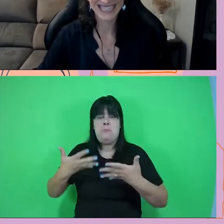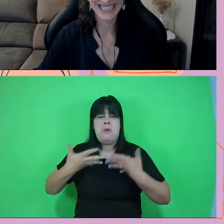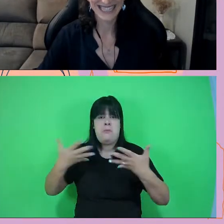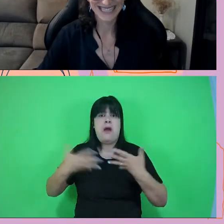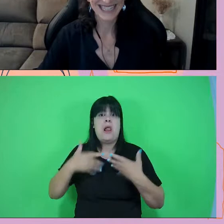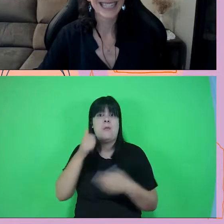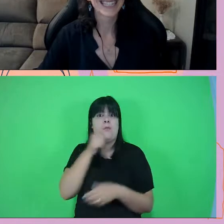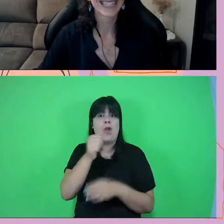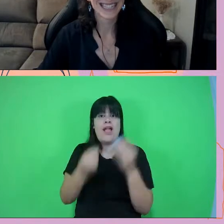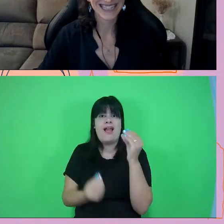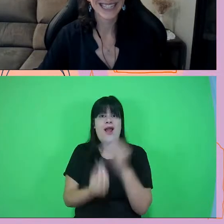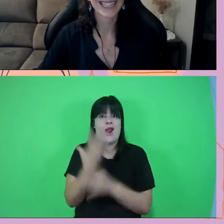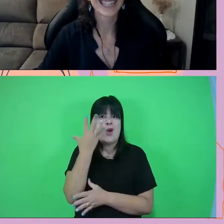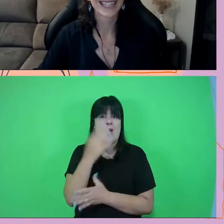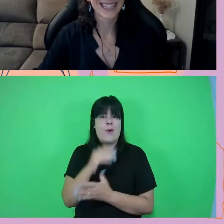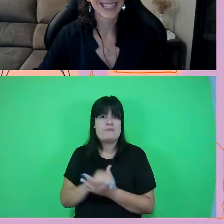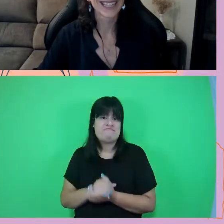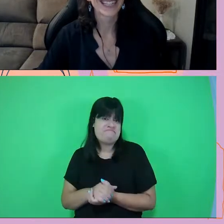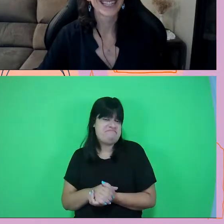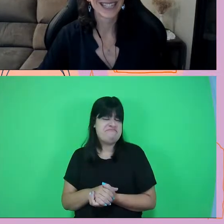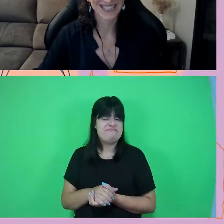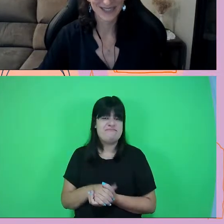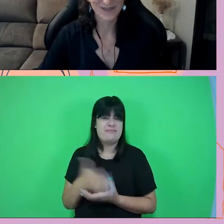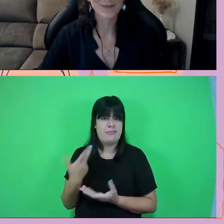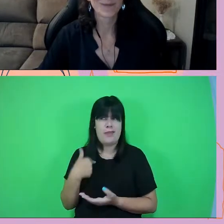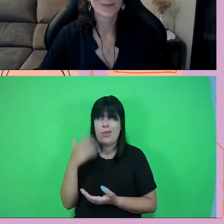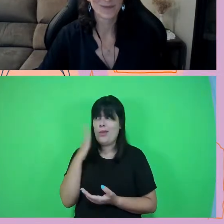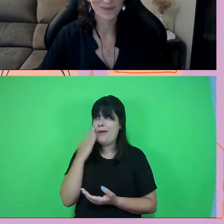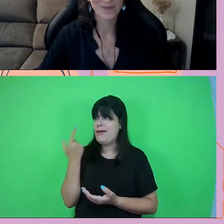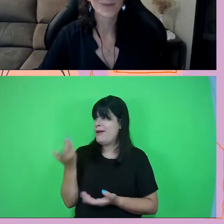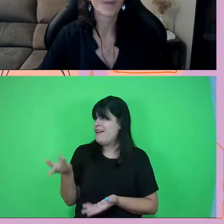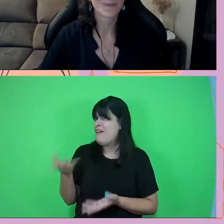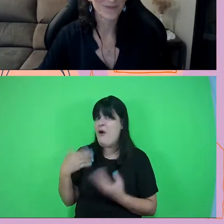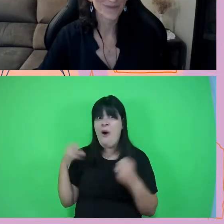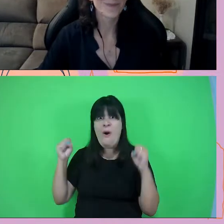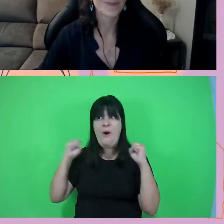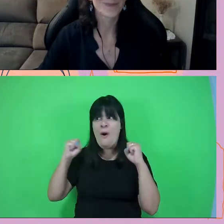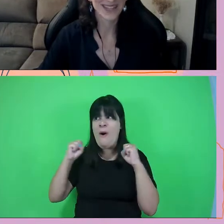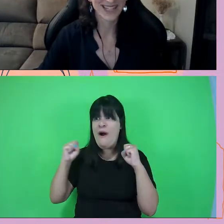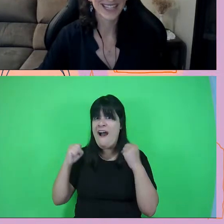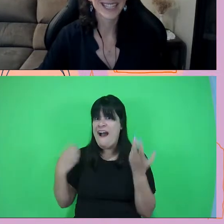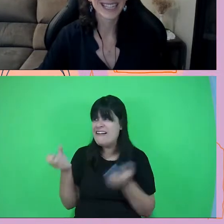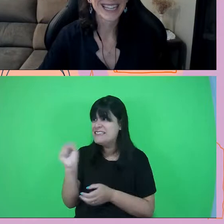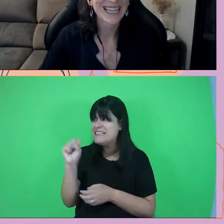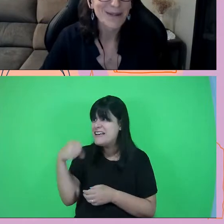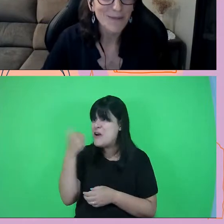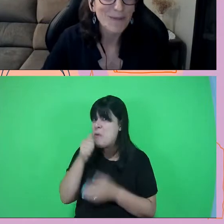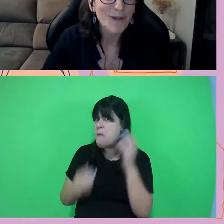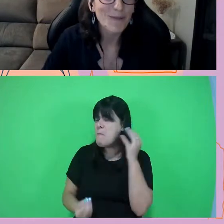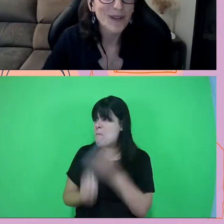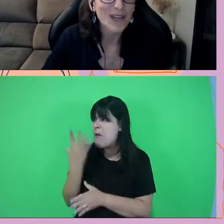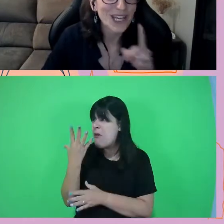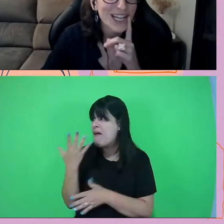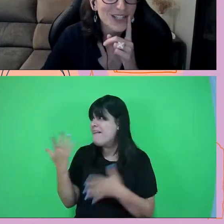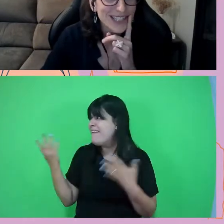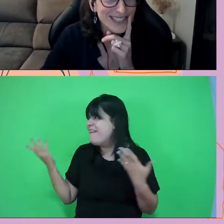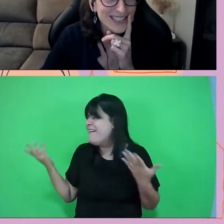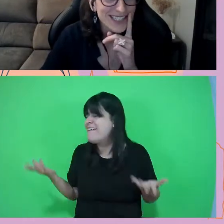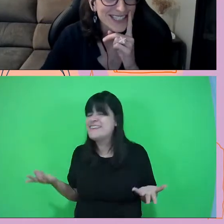uma mulher. Quando eu fiquei sabendo isso daí, eu vibrei. Tem coisa melhor que isso? Né?